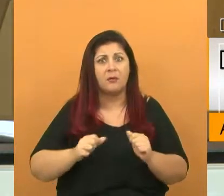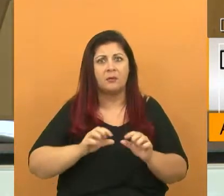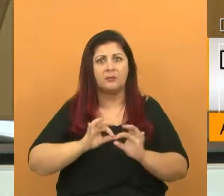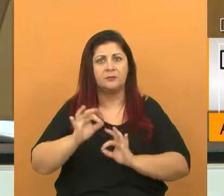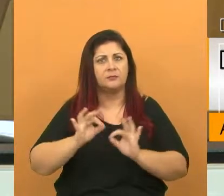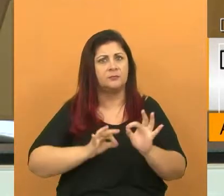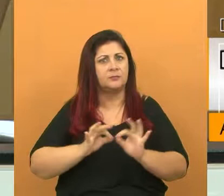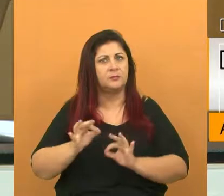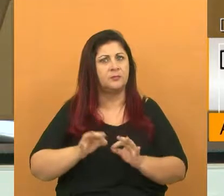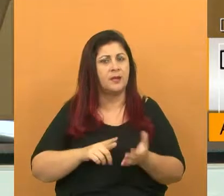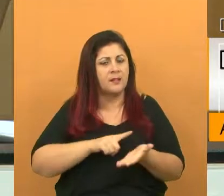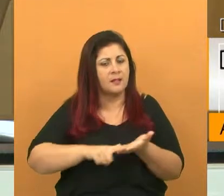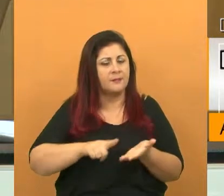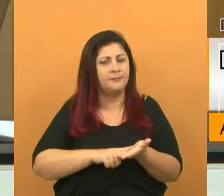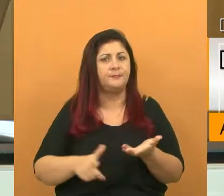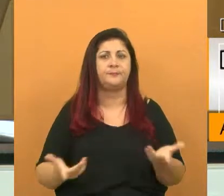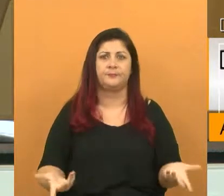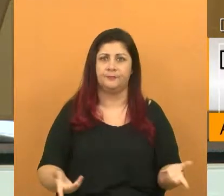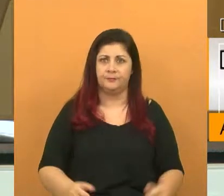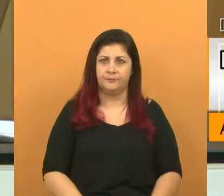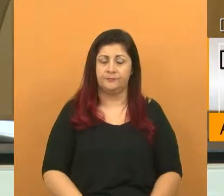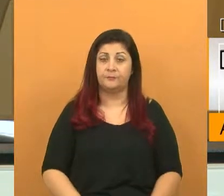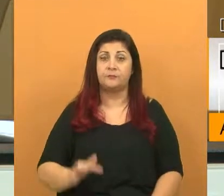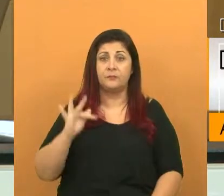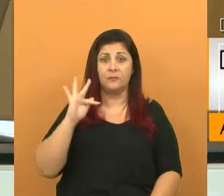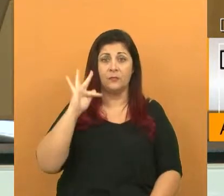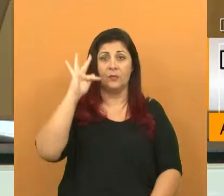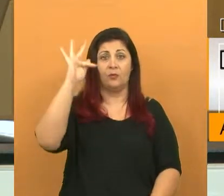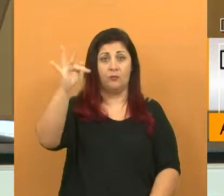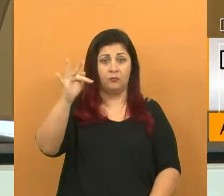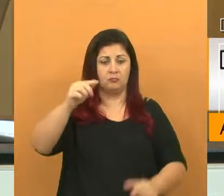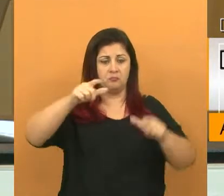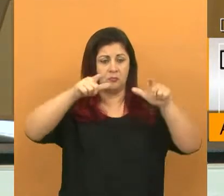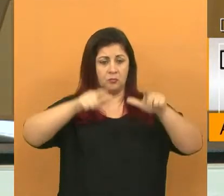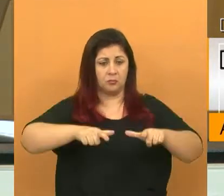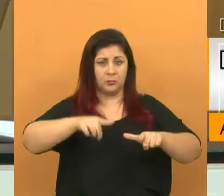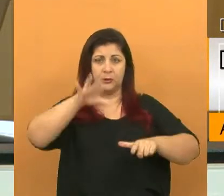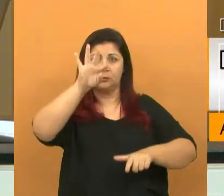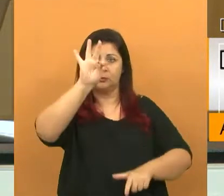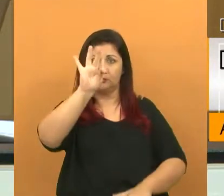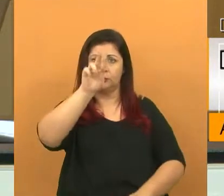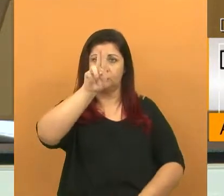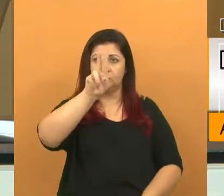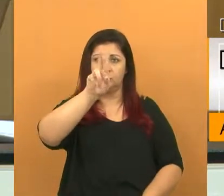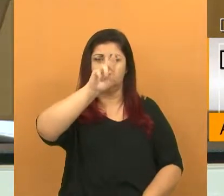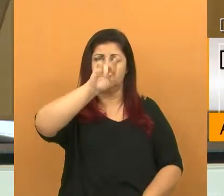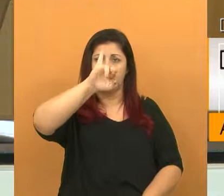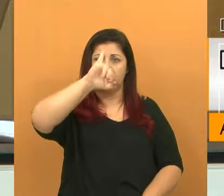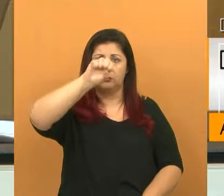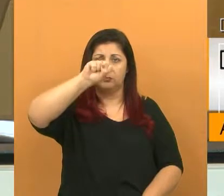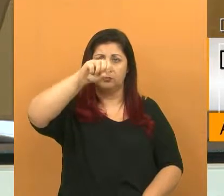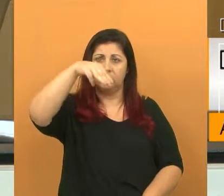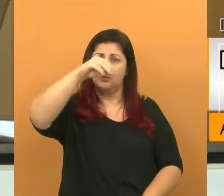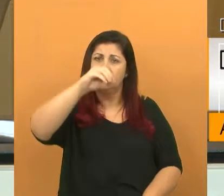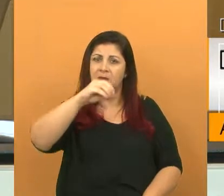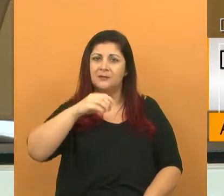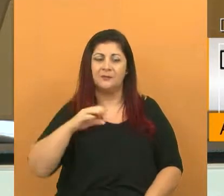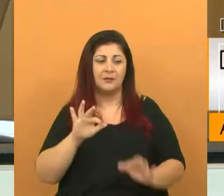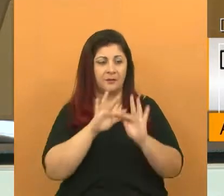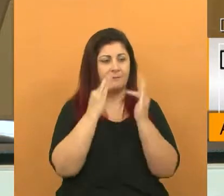essa localidade e será ele um ponto turístico do município de jacareí o ponto de encontro das